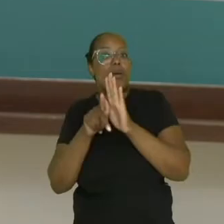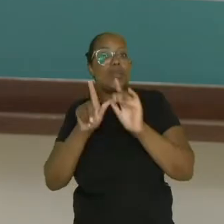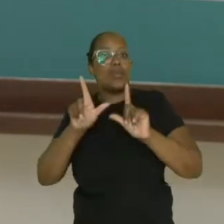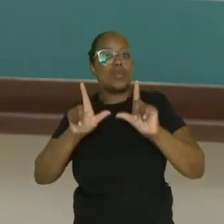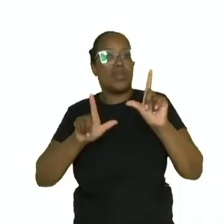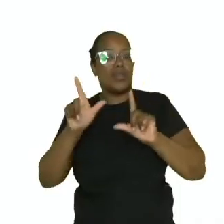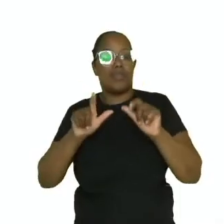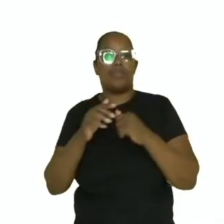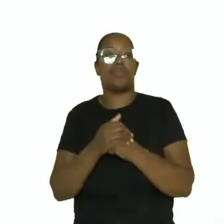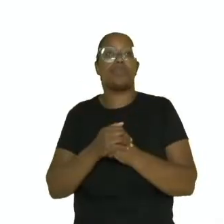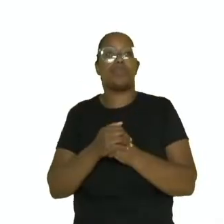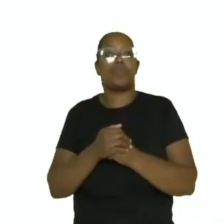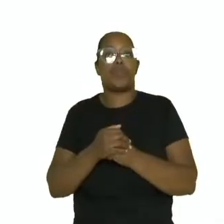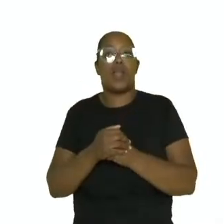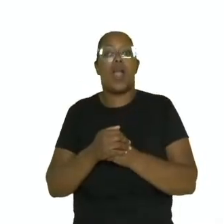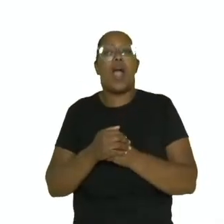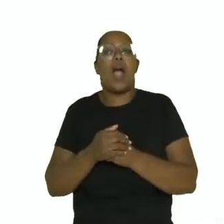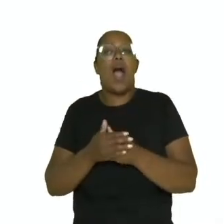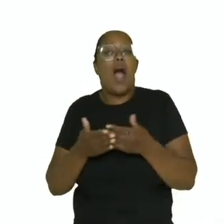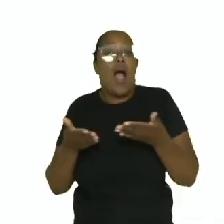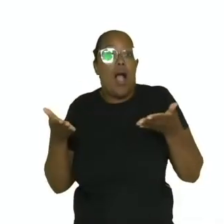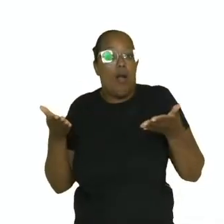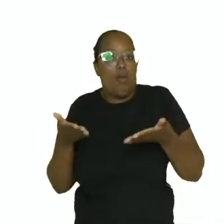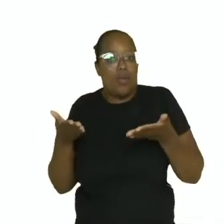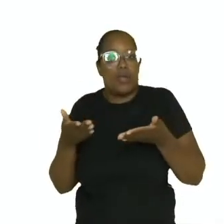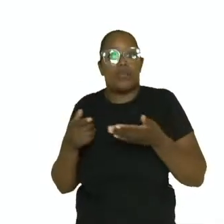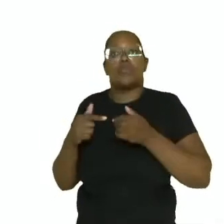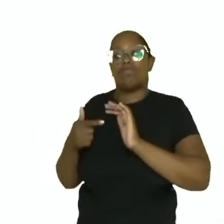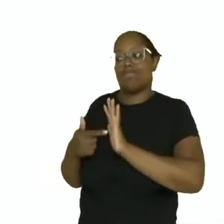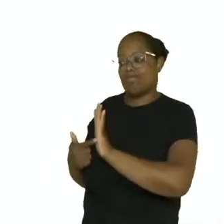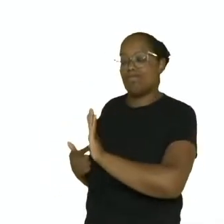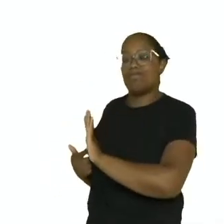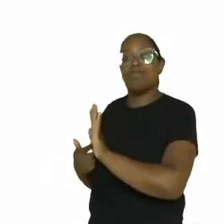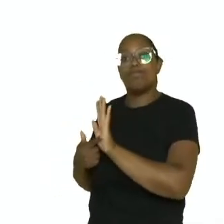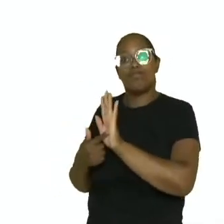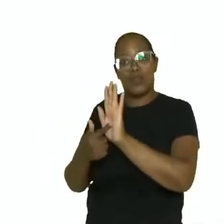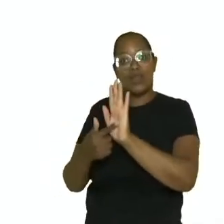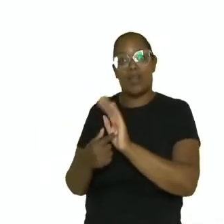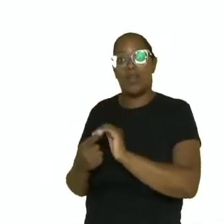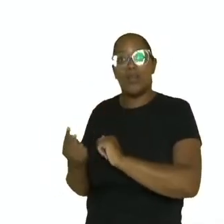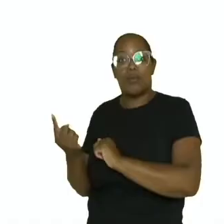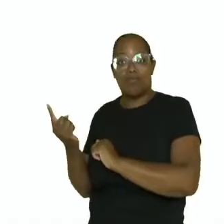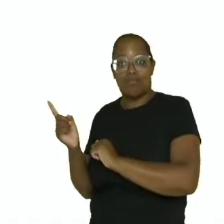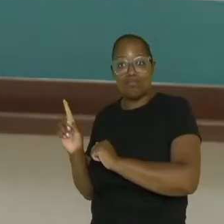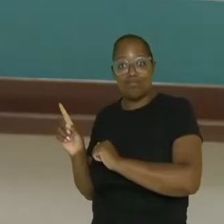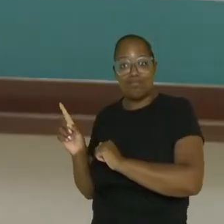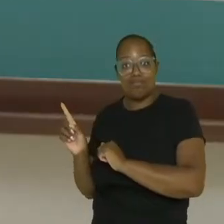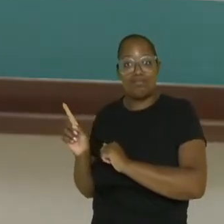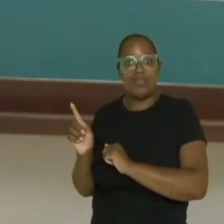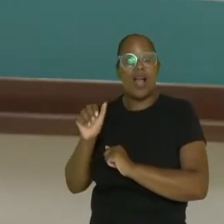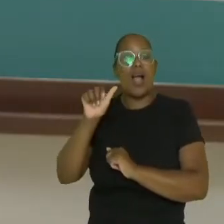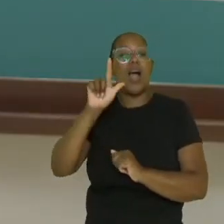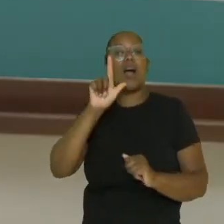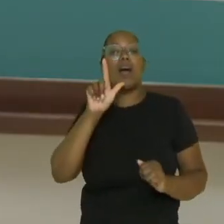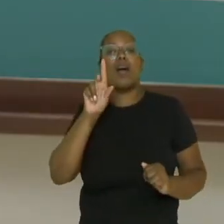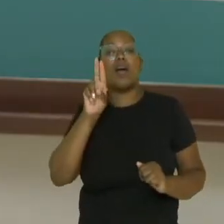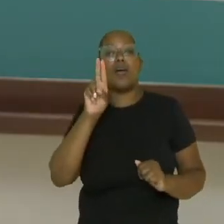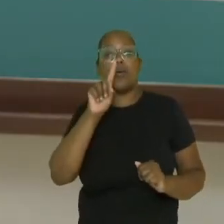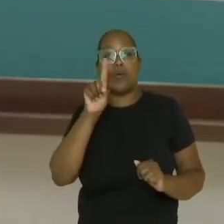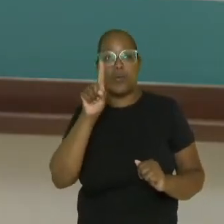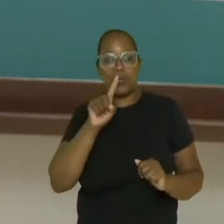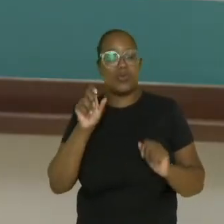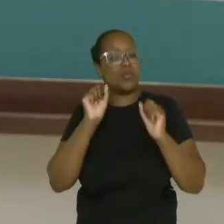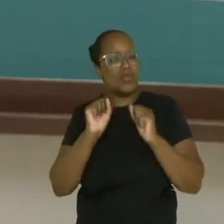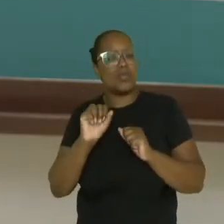TV. As fontes de luz, então, podem ser naturais ou artificiais. E aí já não fica